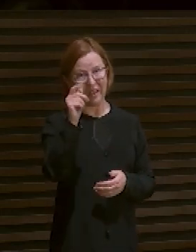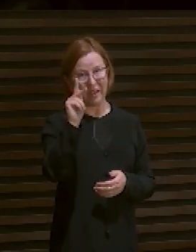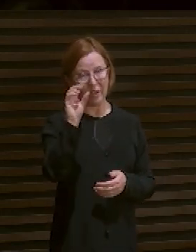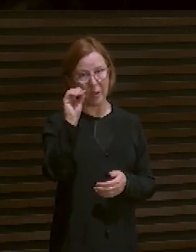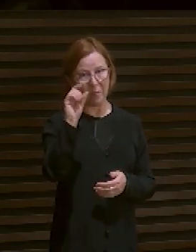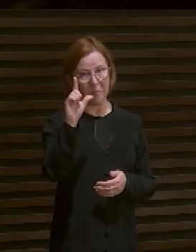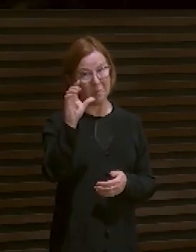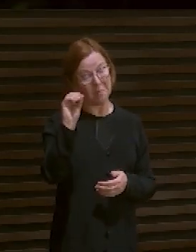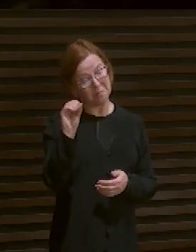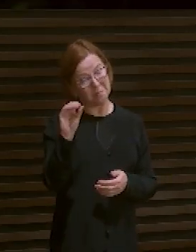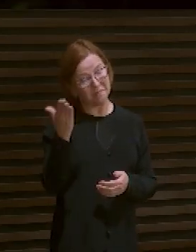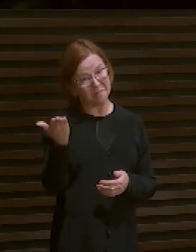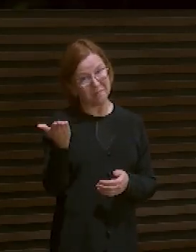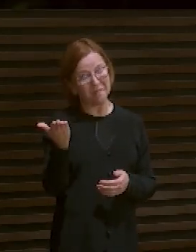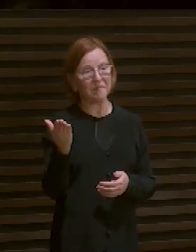teria sido